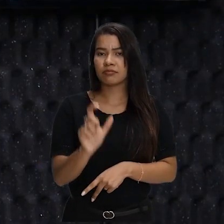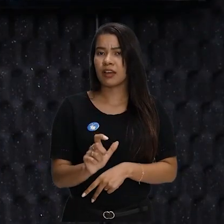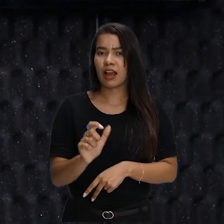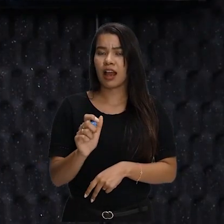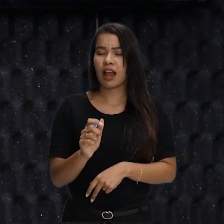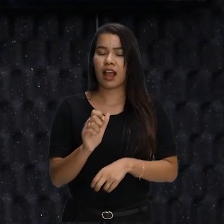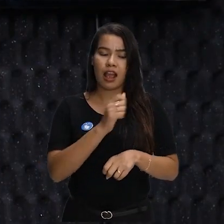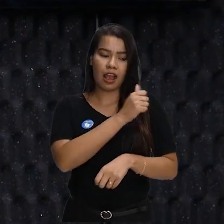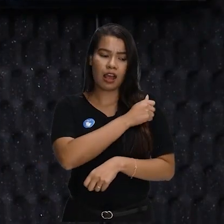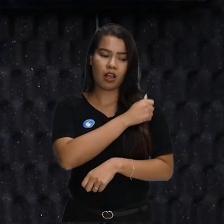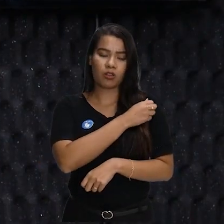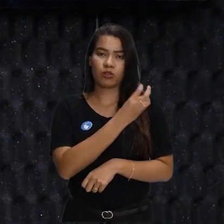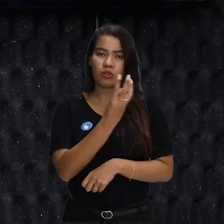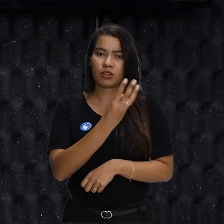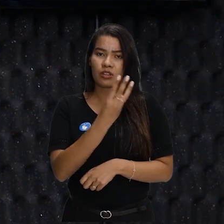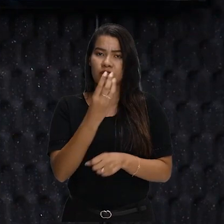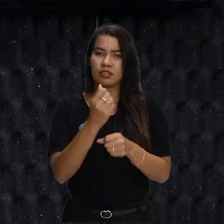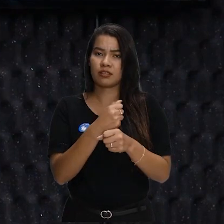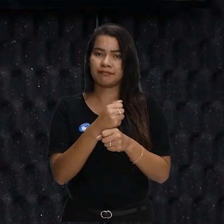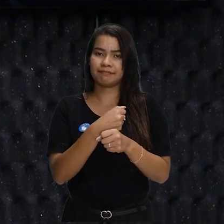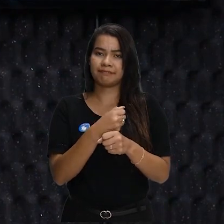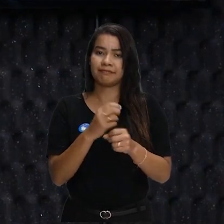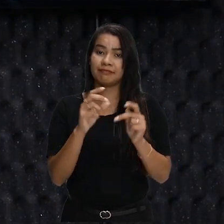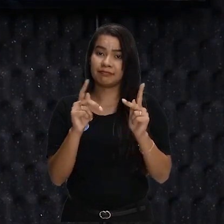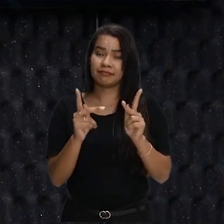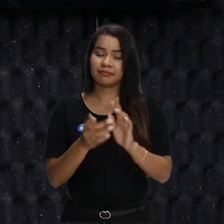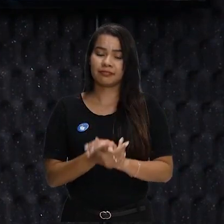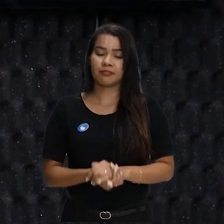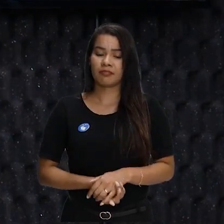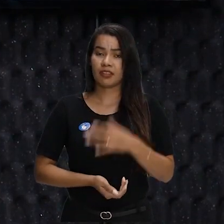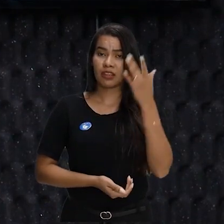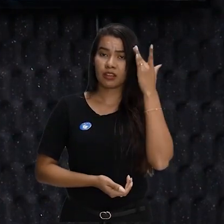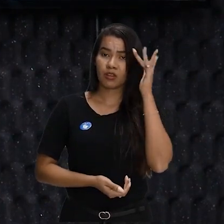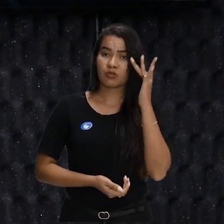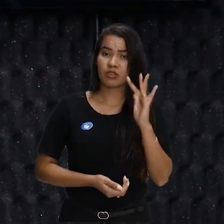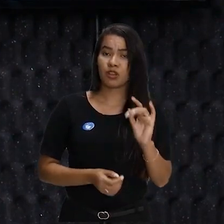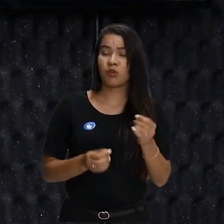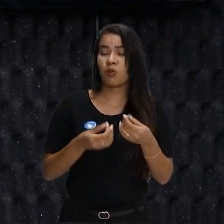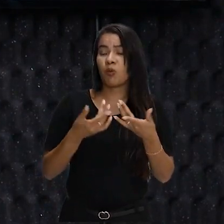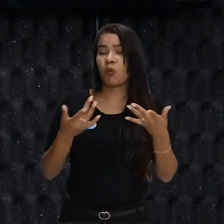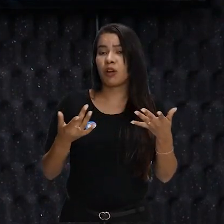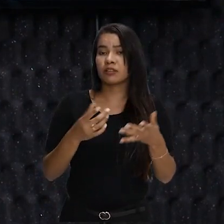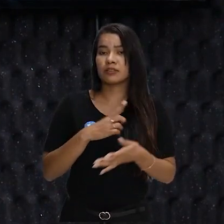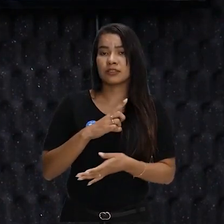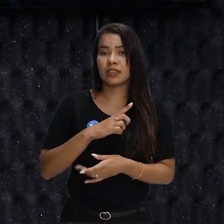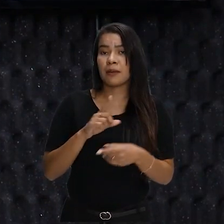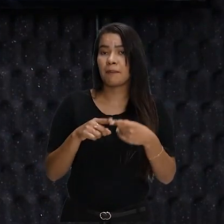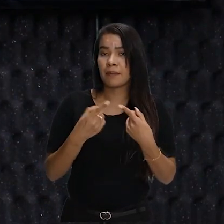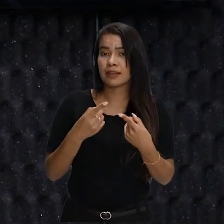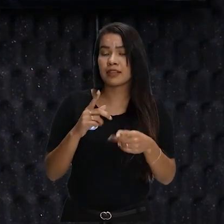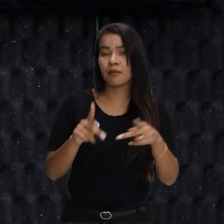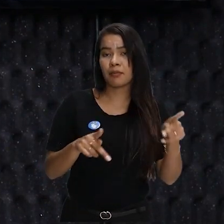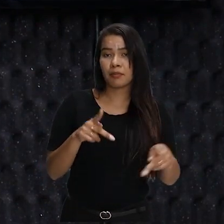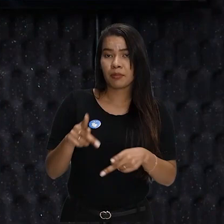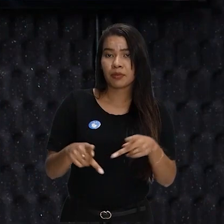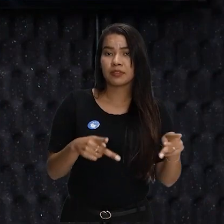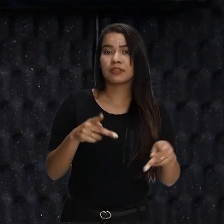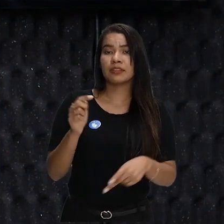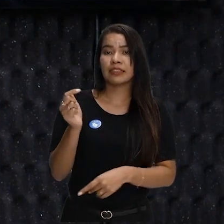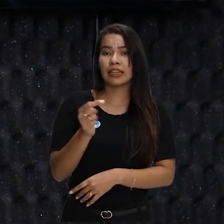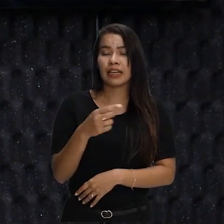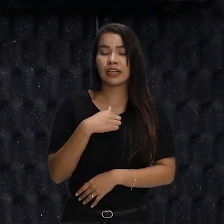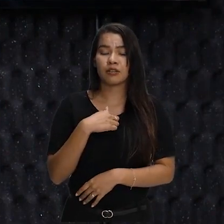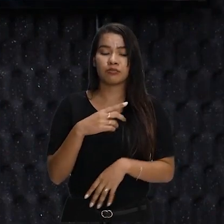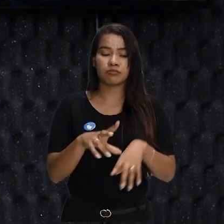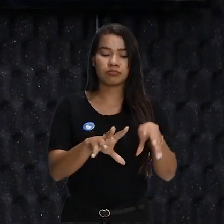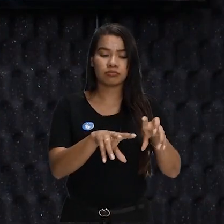ano. Tá? São os alunos do terceiro ano. Não sei quantos alunos tem lá. Então, essa é a minha população. É lá que eu fui